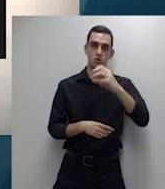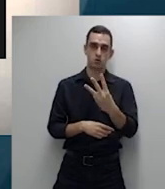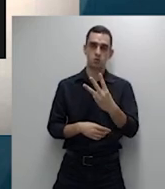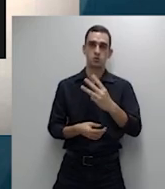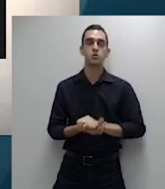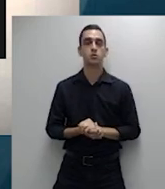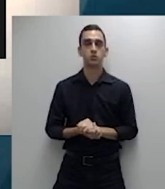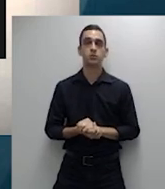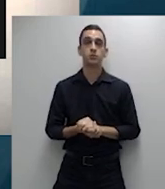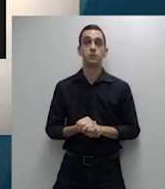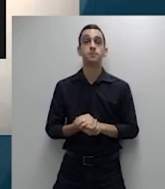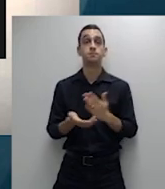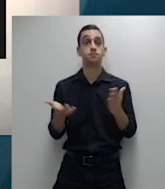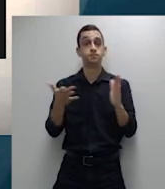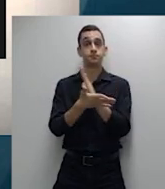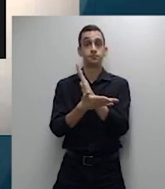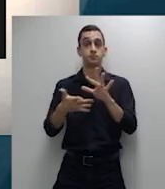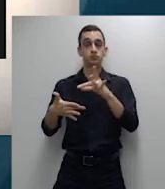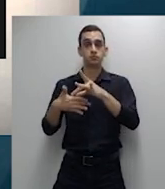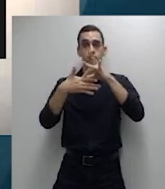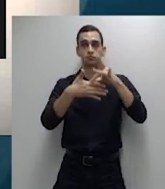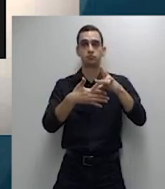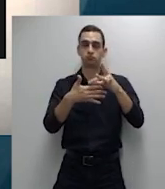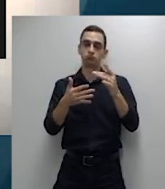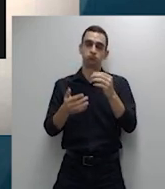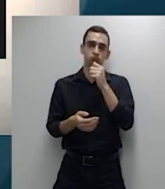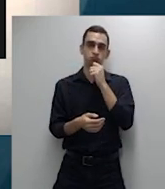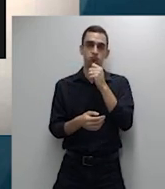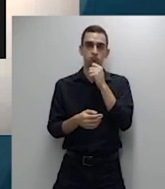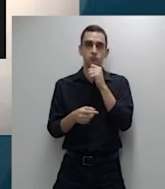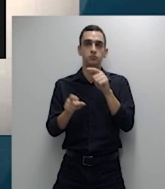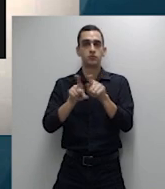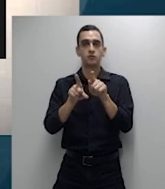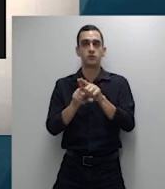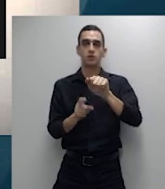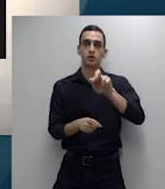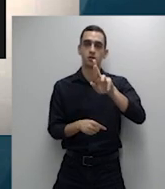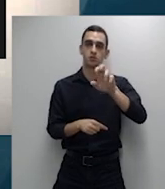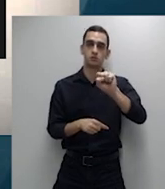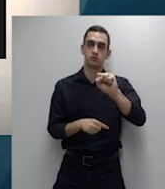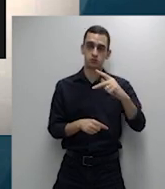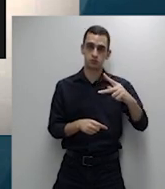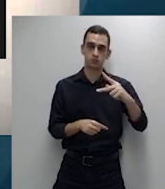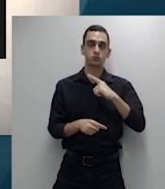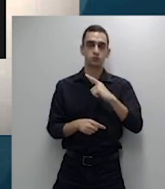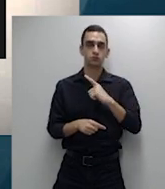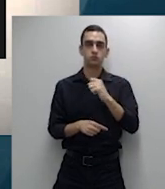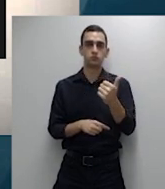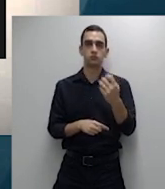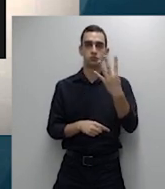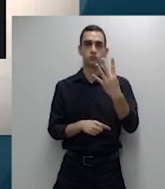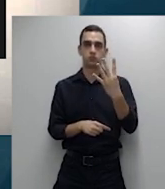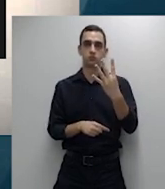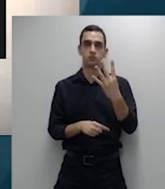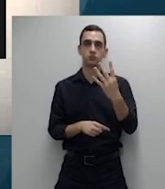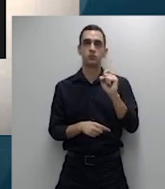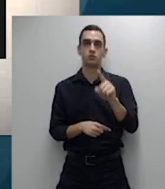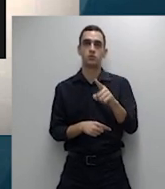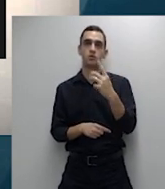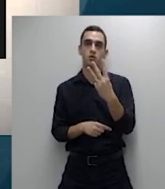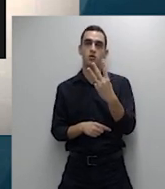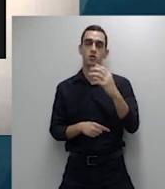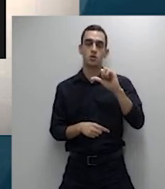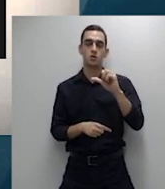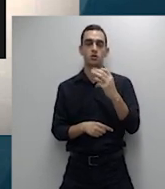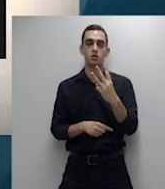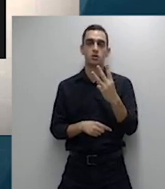destaque relatoria do ministro da Iris Gonçalves agravo interno ar sq14 9.234 dois a primeira turma